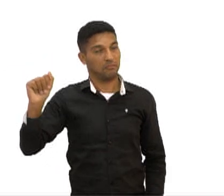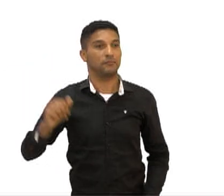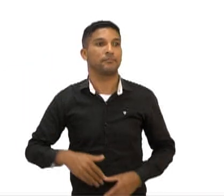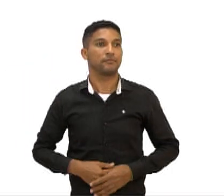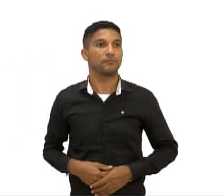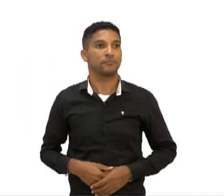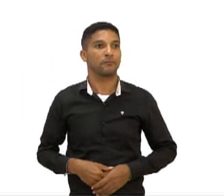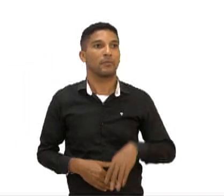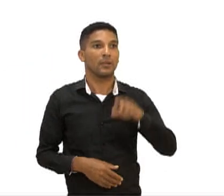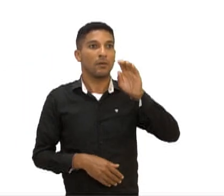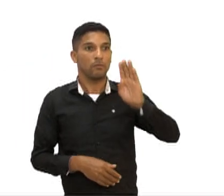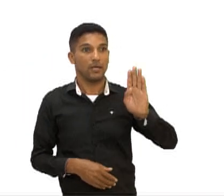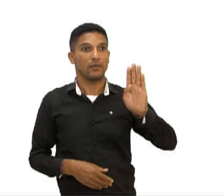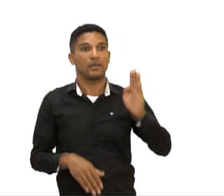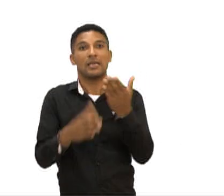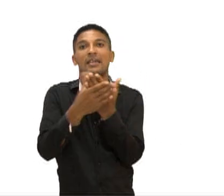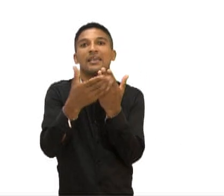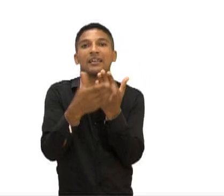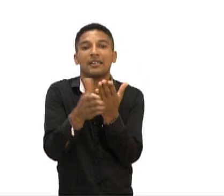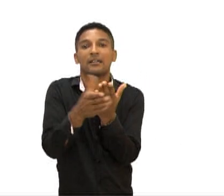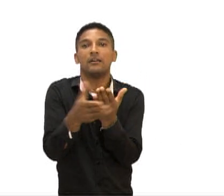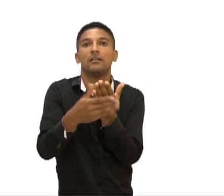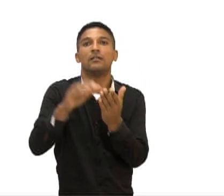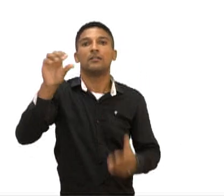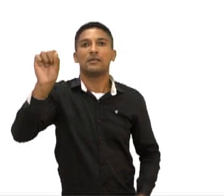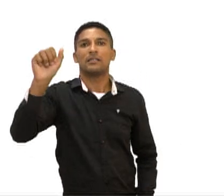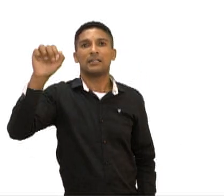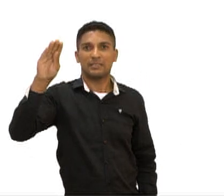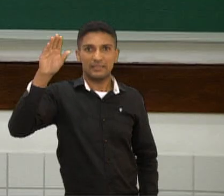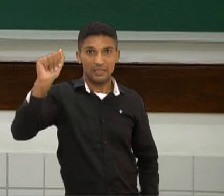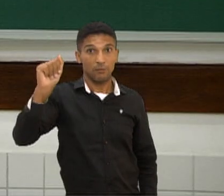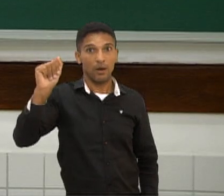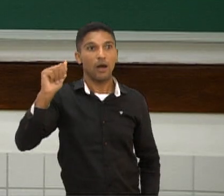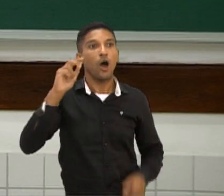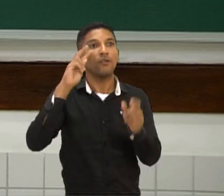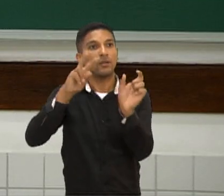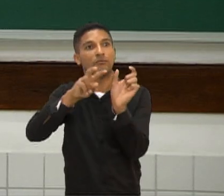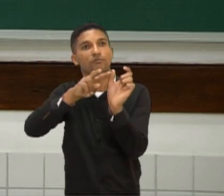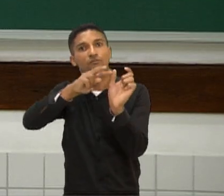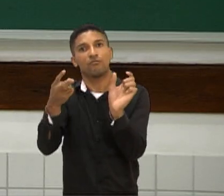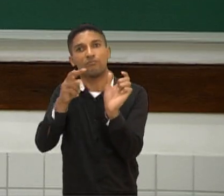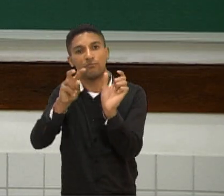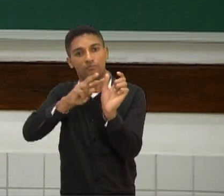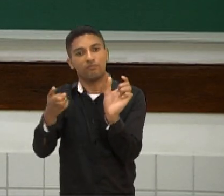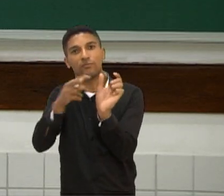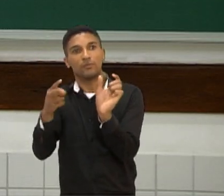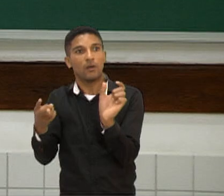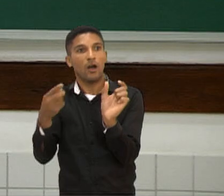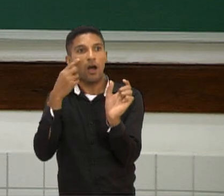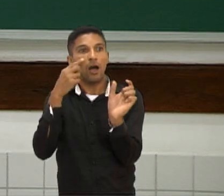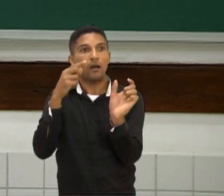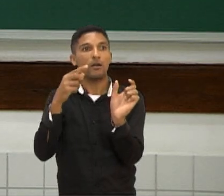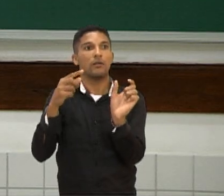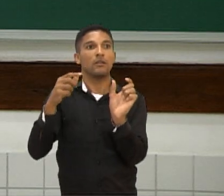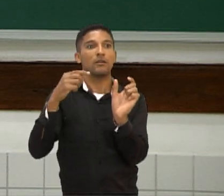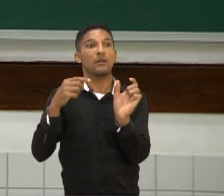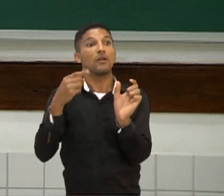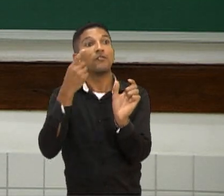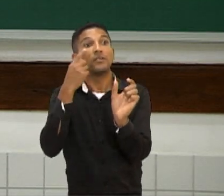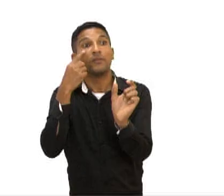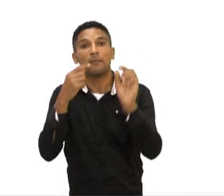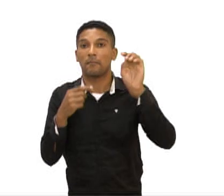de pagode, arrasta-pé, forró bodó. Então dá um tempinho para vocês assinalarem aí qual que é a